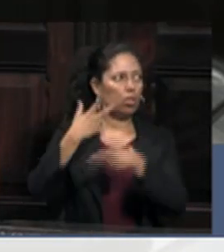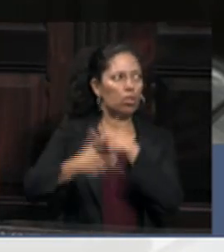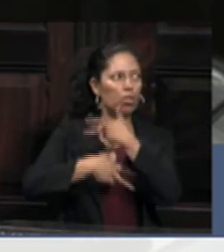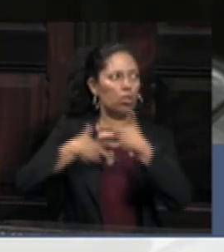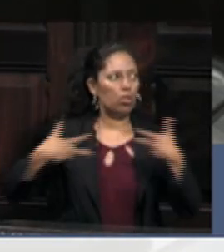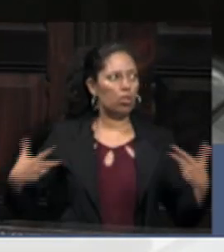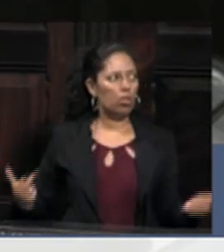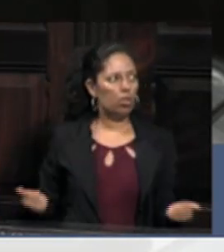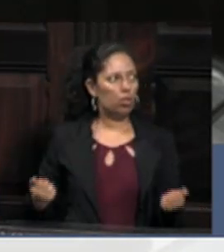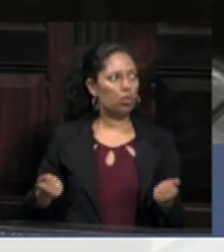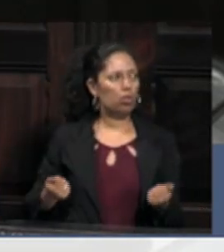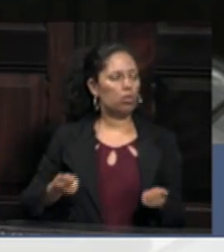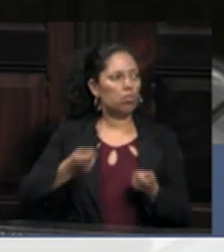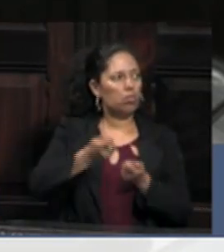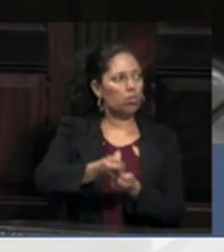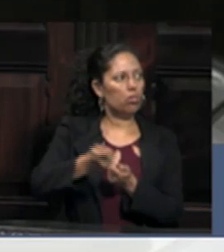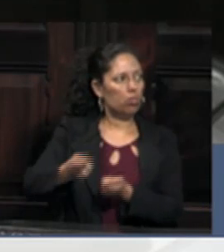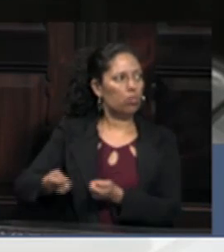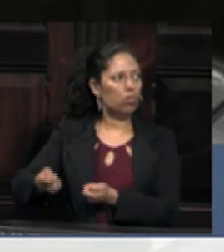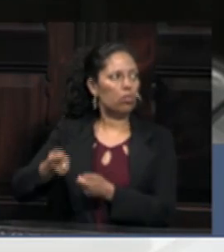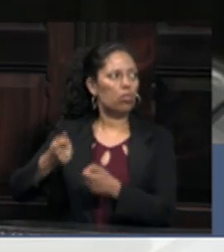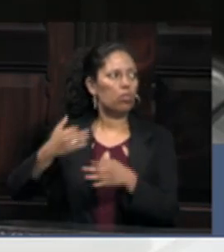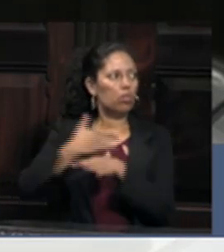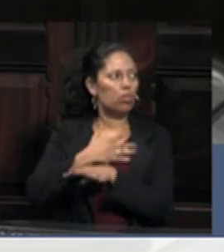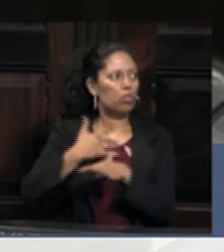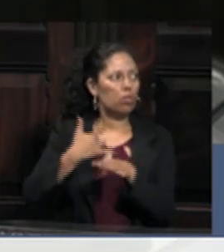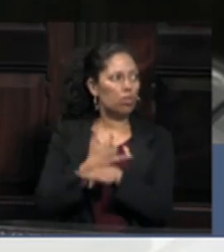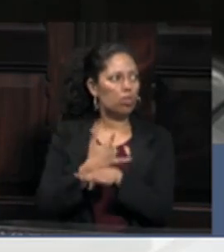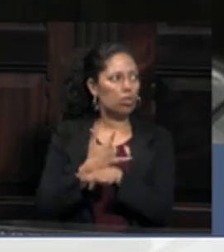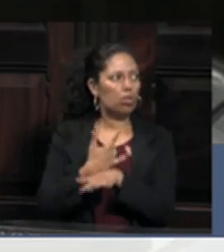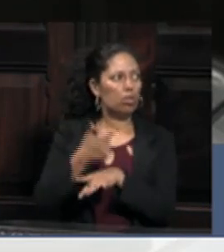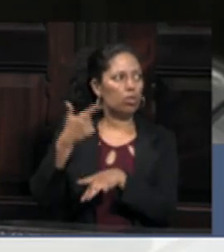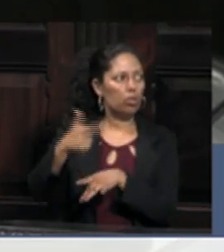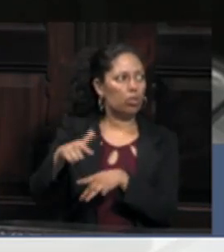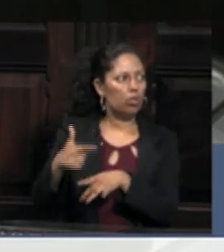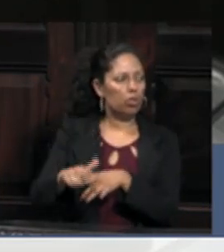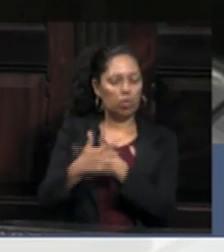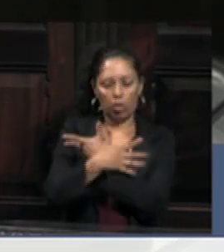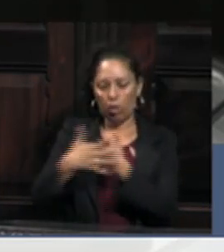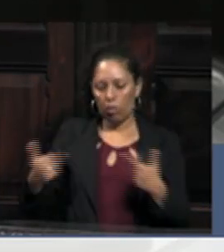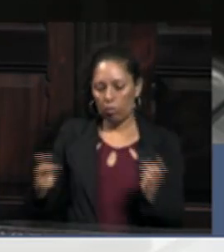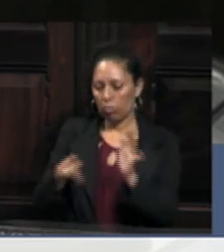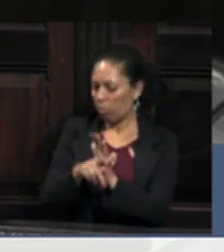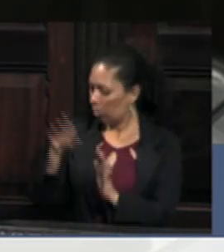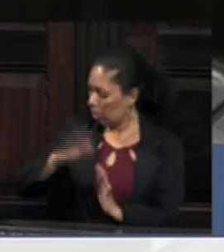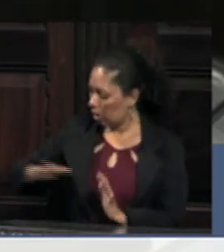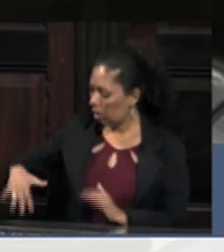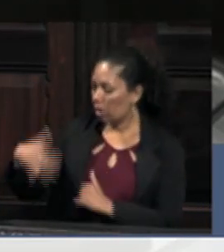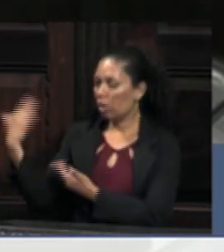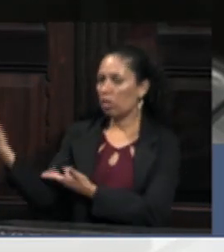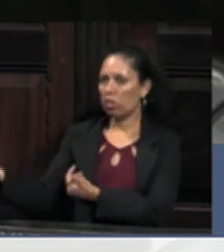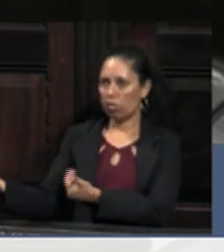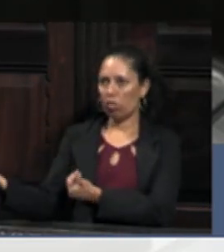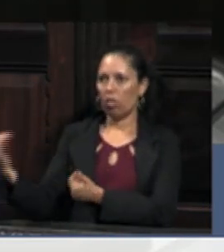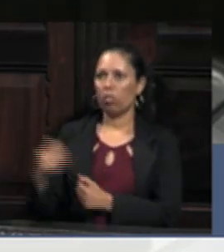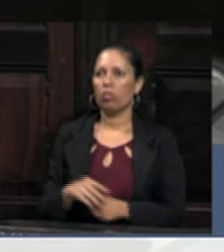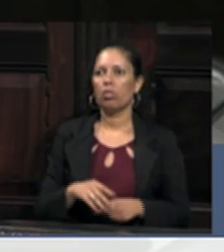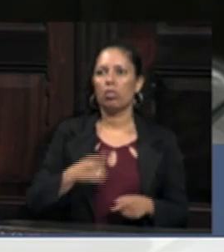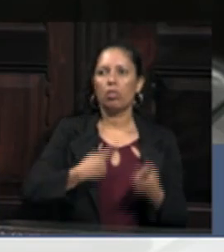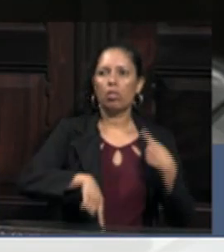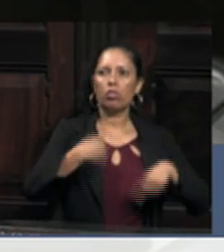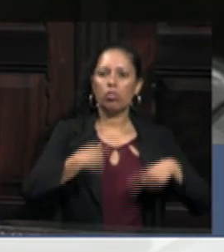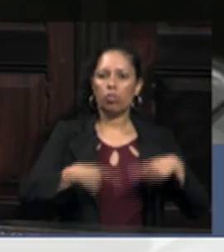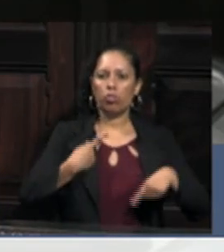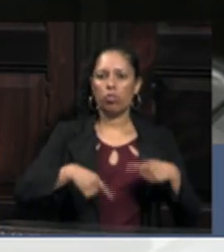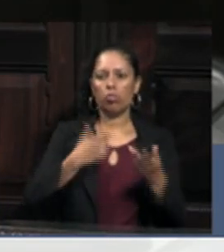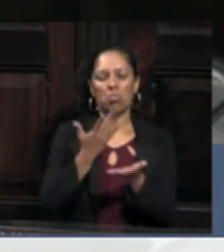ser aplicadas aos municípios que não mantiverem em pleno funcionamento o Conselho Municipal do Direito da Criança e do Adolescente, bem como o Conselho Tutelar. Em discussão, não